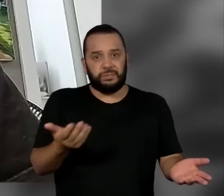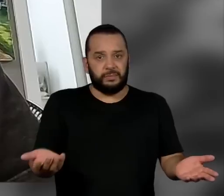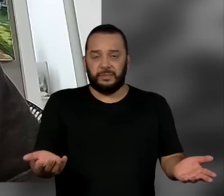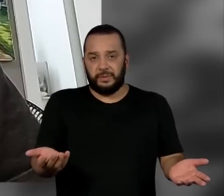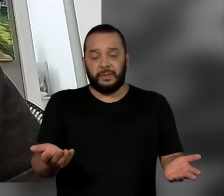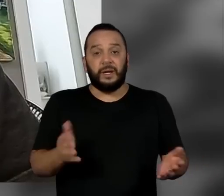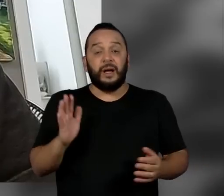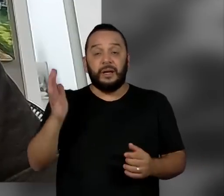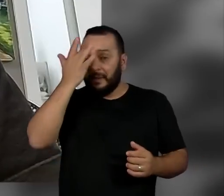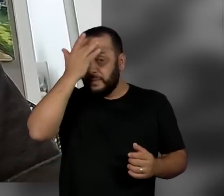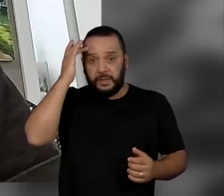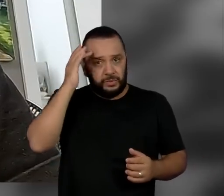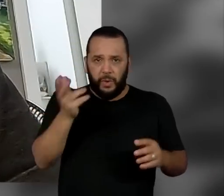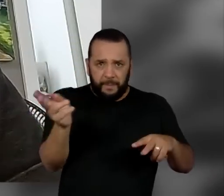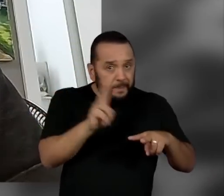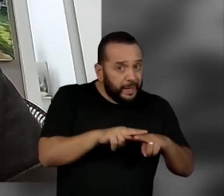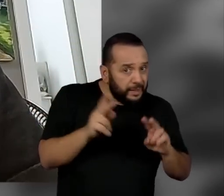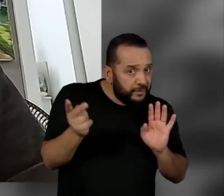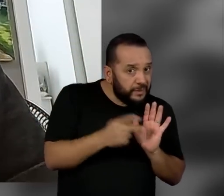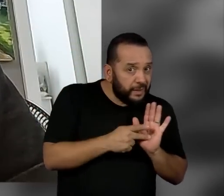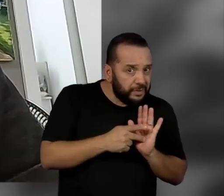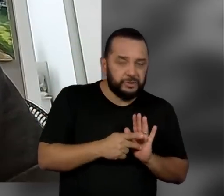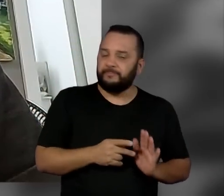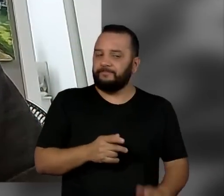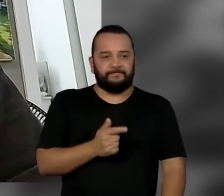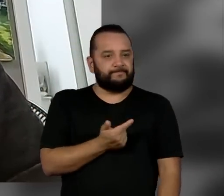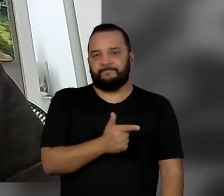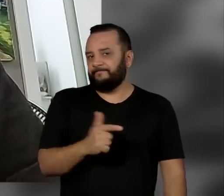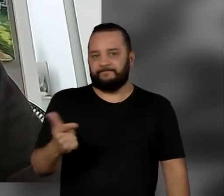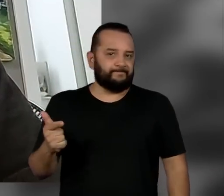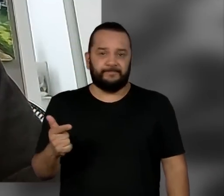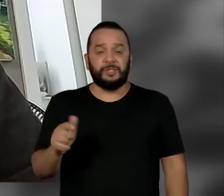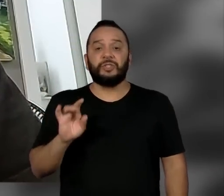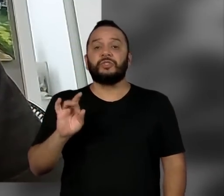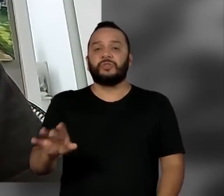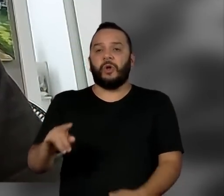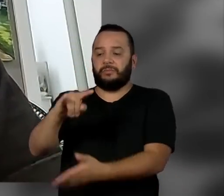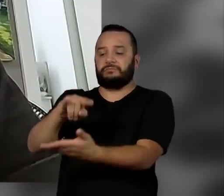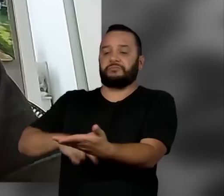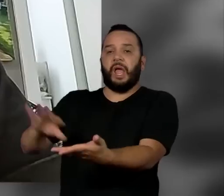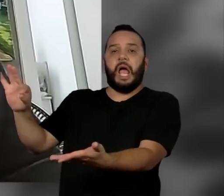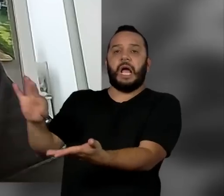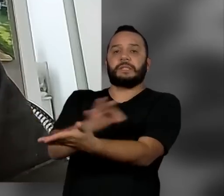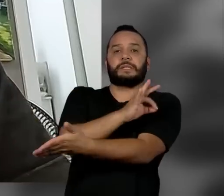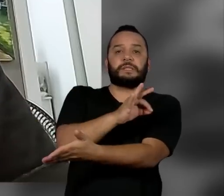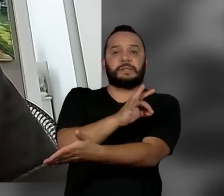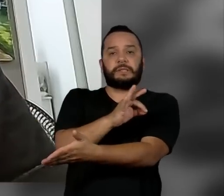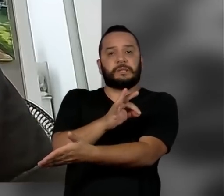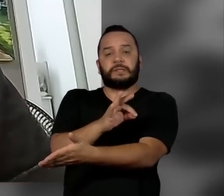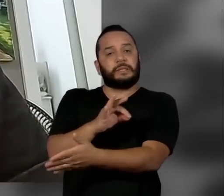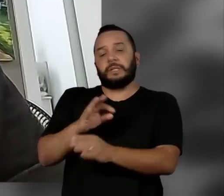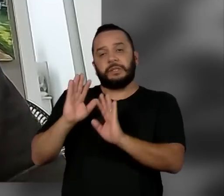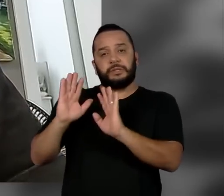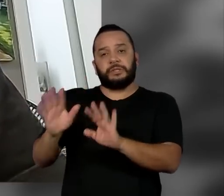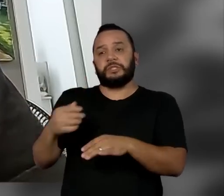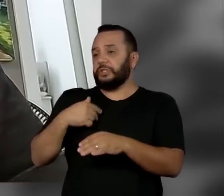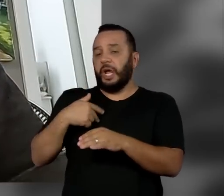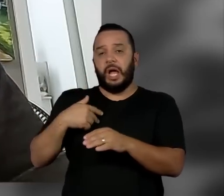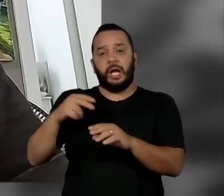Essa pessoa ela não fica presa, ela não fica detida, né, ela assina um termo circunstanciado e sai da delegacia, ela sai do